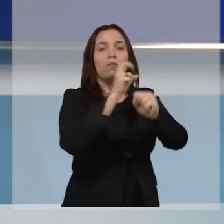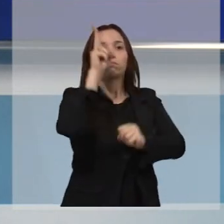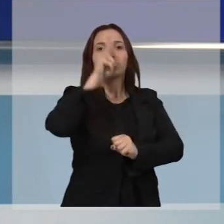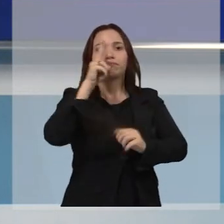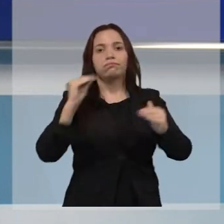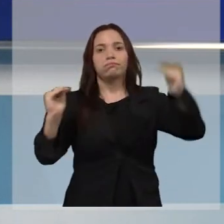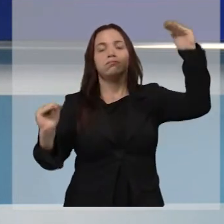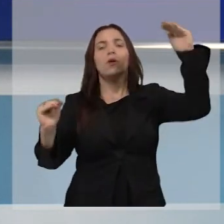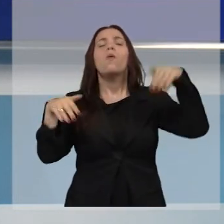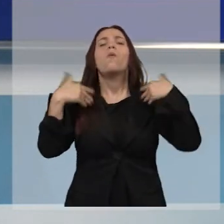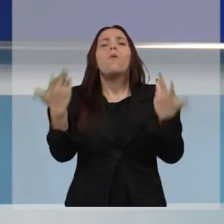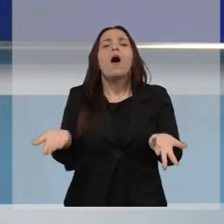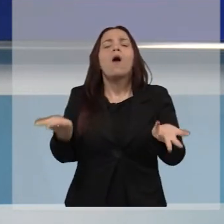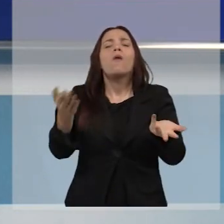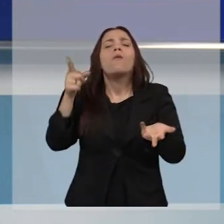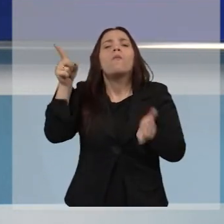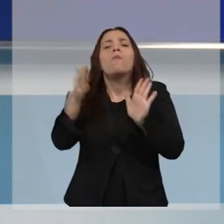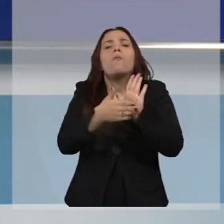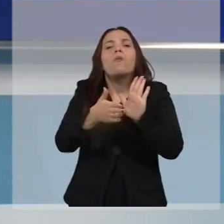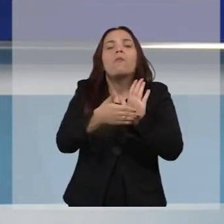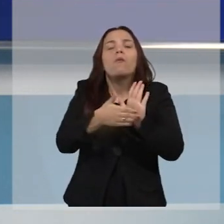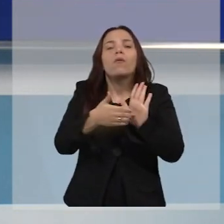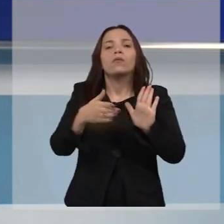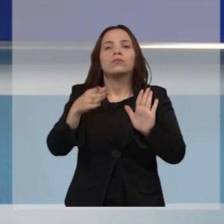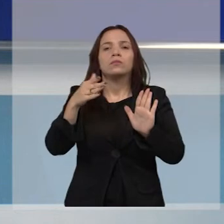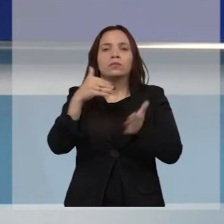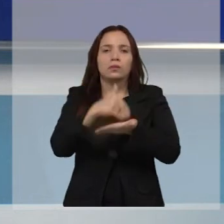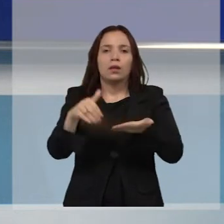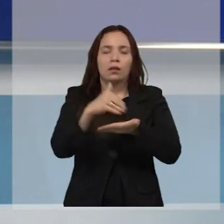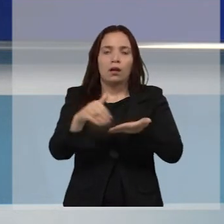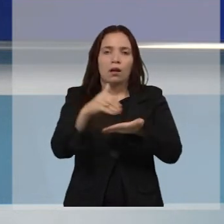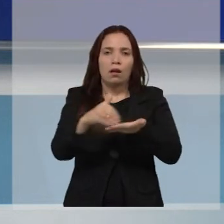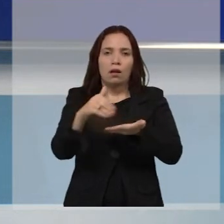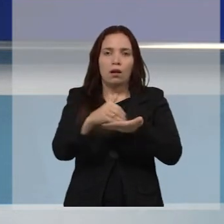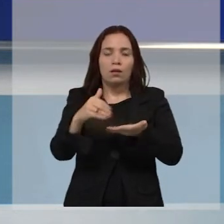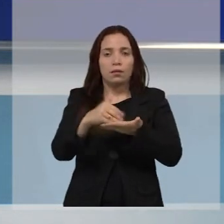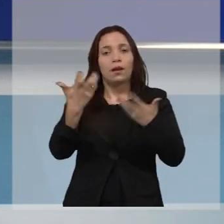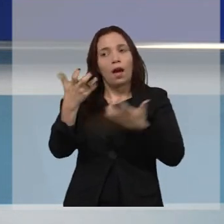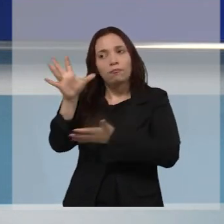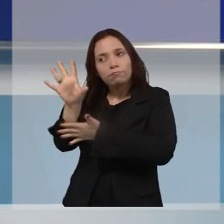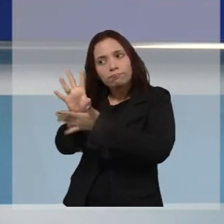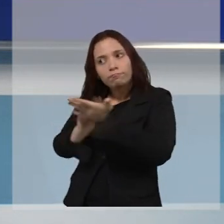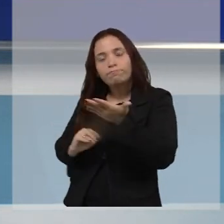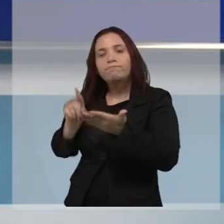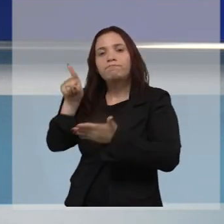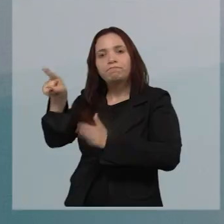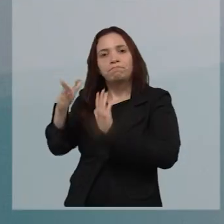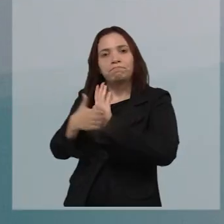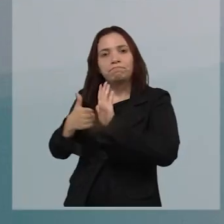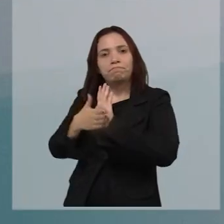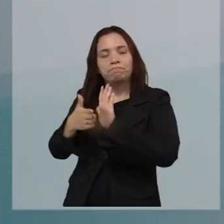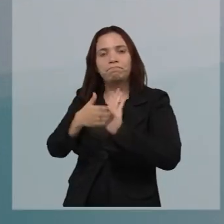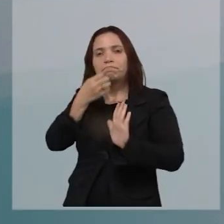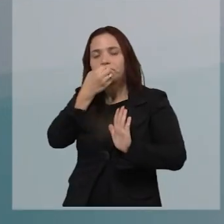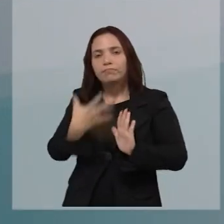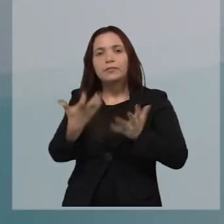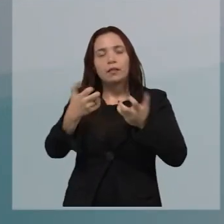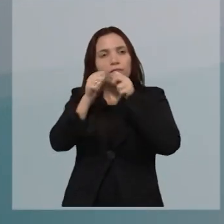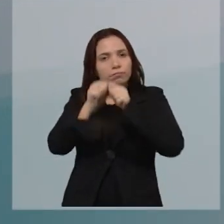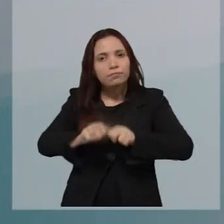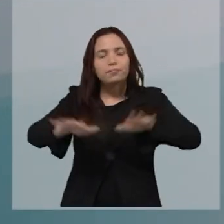saber qual é a política que o secretário está hoje já definindo para que modelo como o do Irmã Imelda, tão bem gerenciado pela